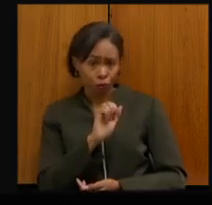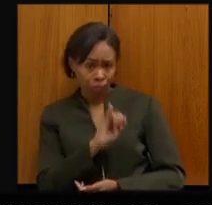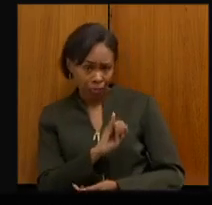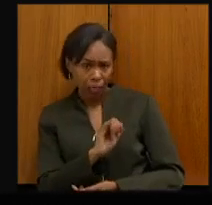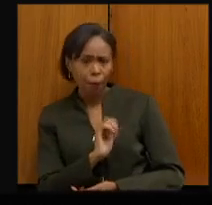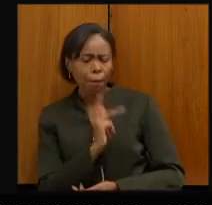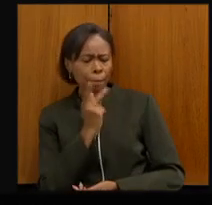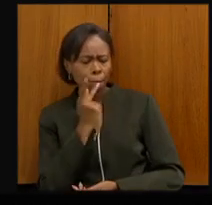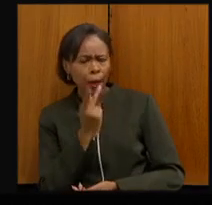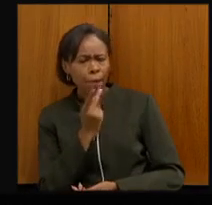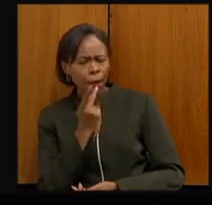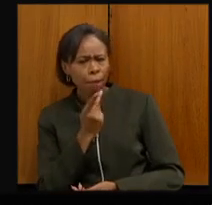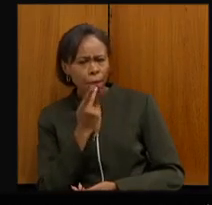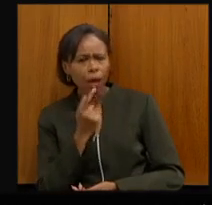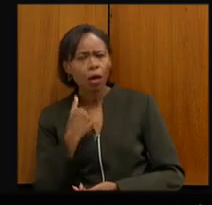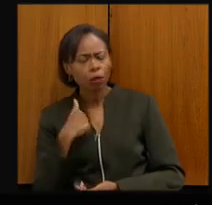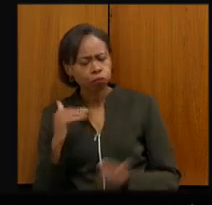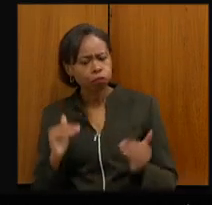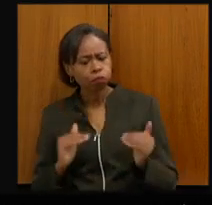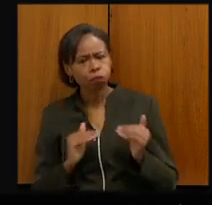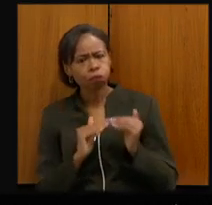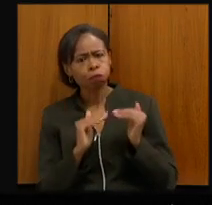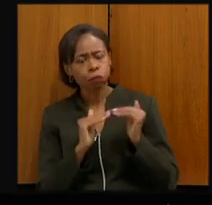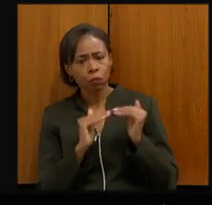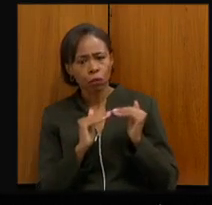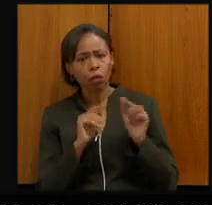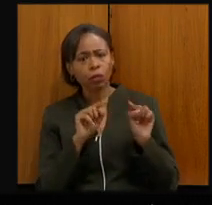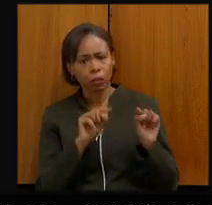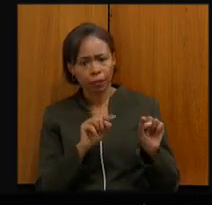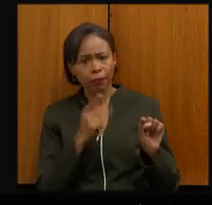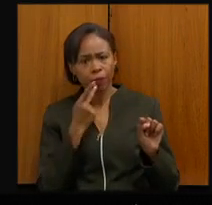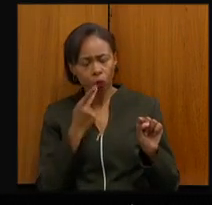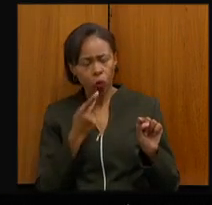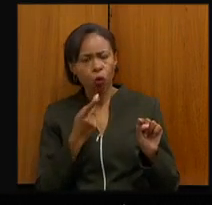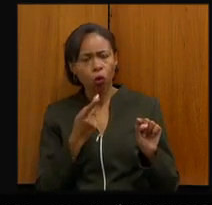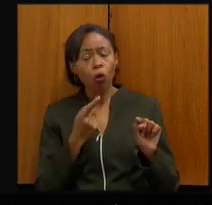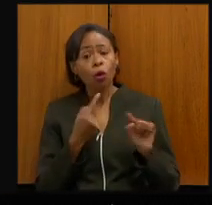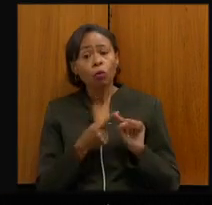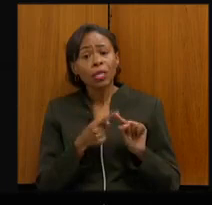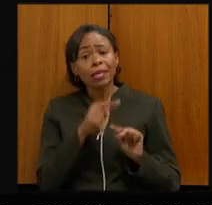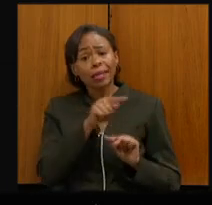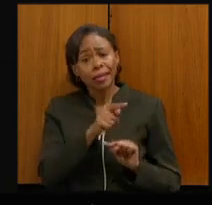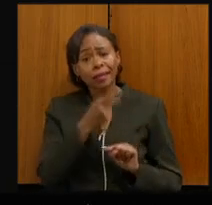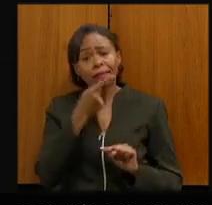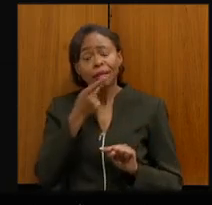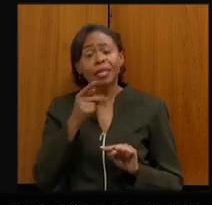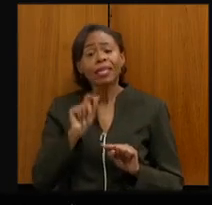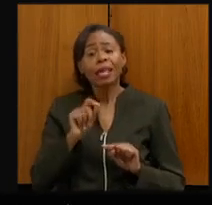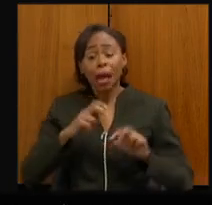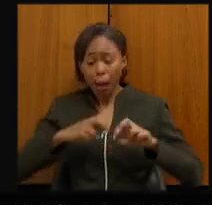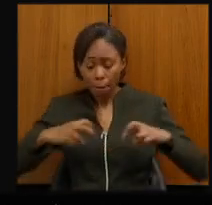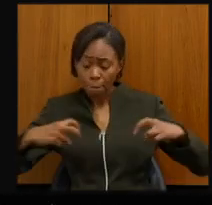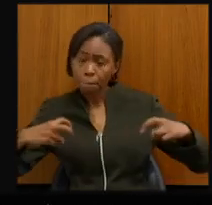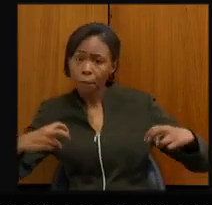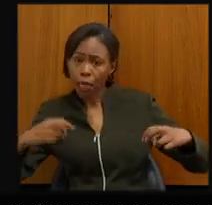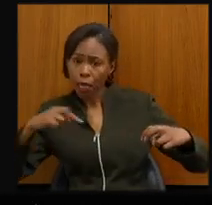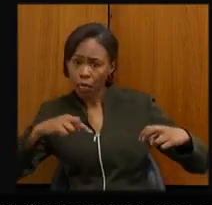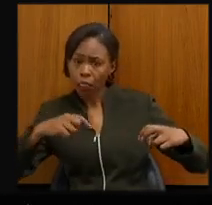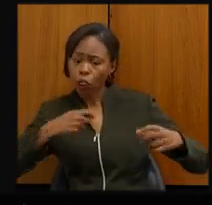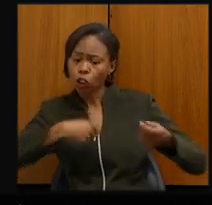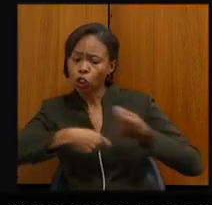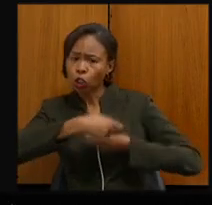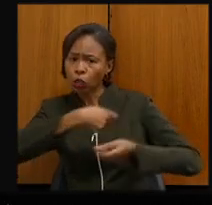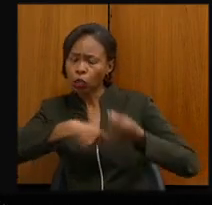gilvander nem contem-me com tempo nas falas dele quando ele disse que a mesa de diálogo ela precisa de ter